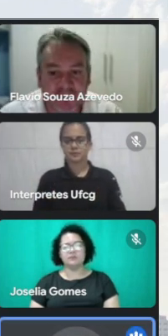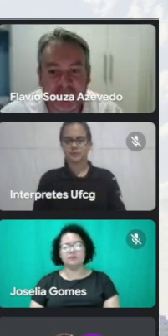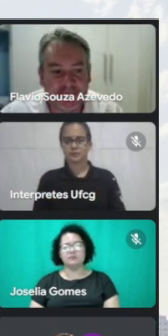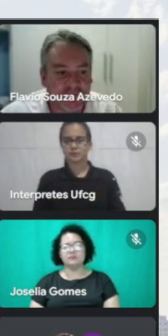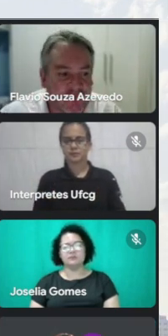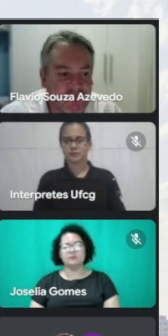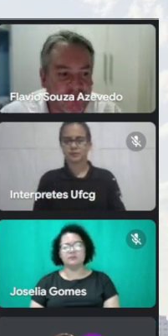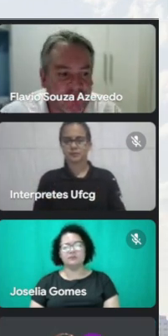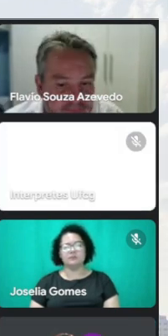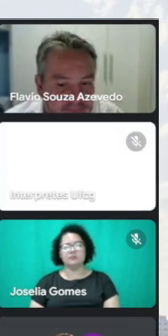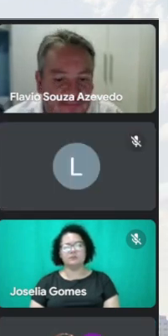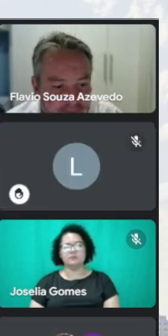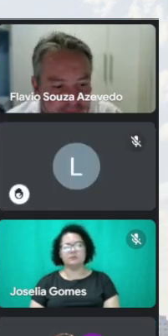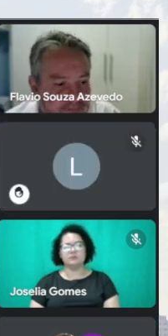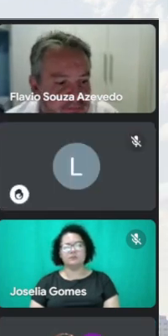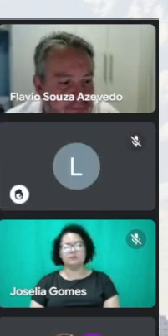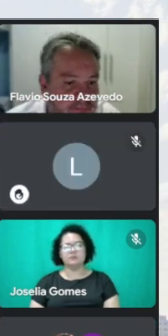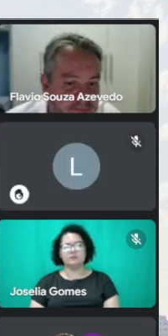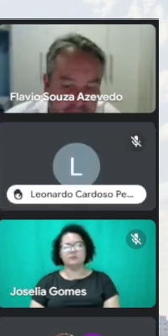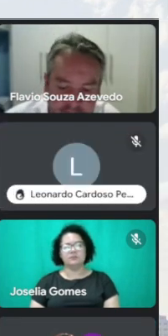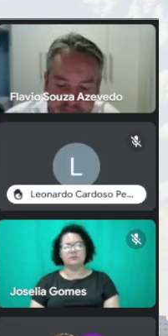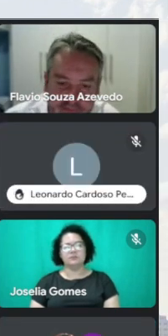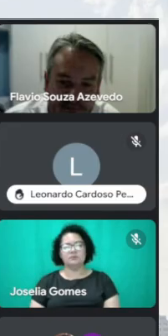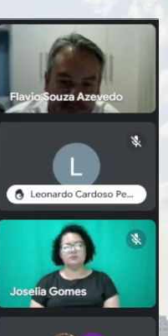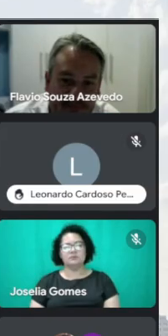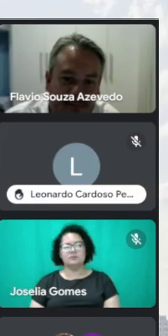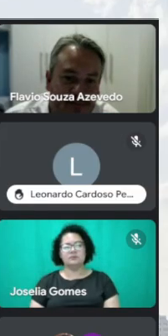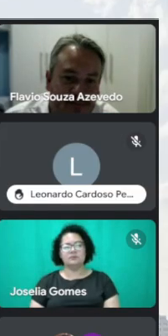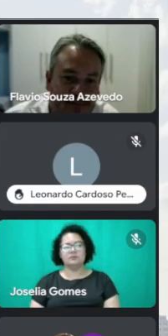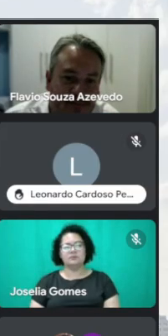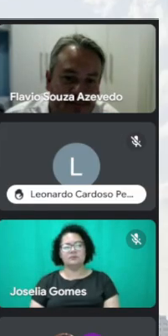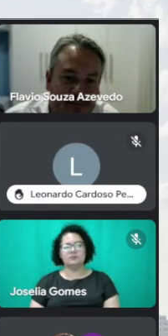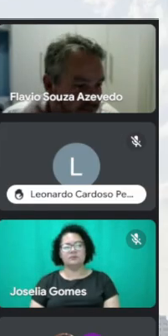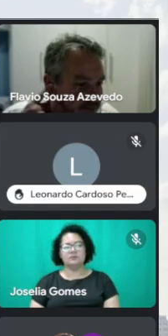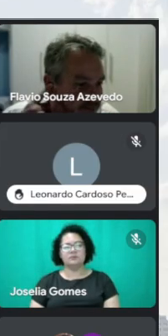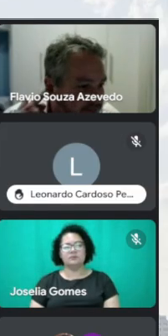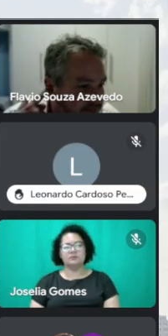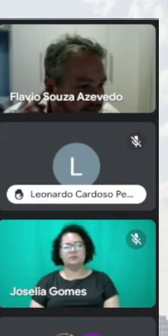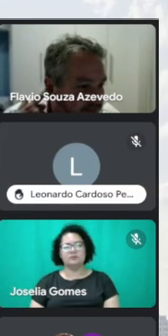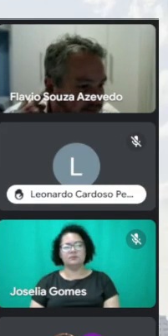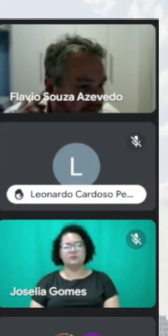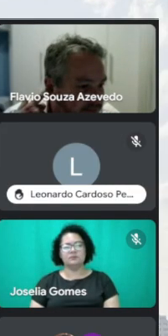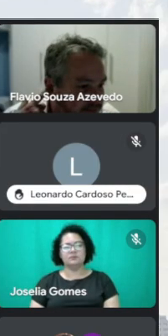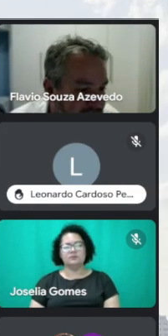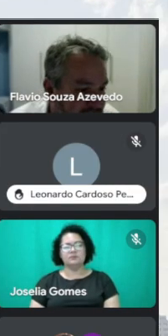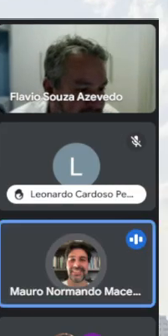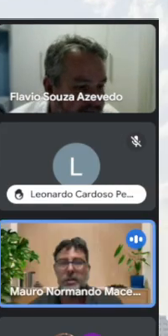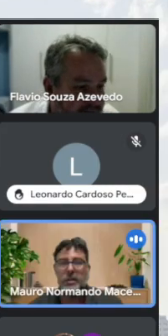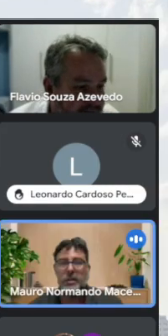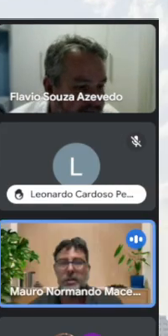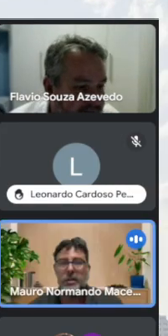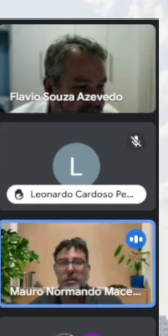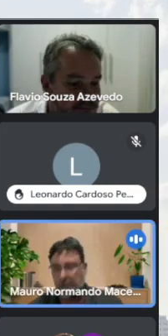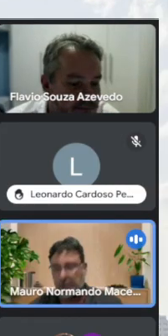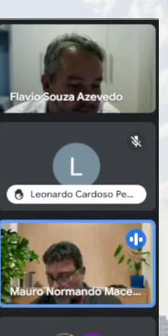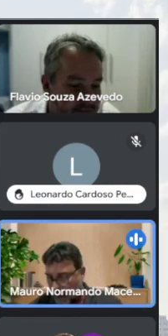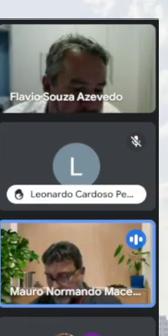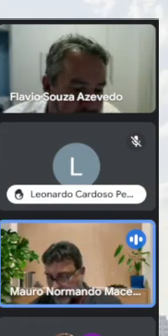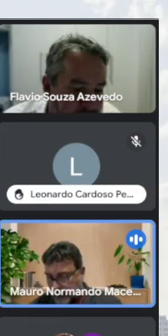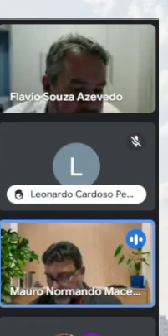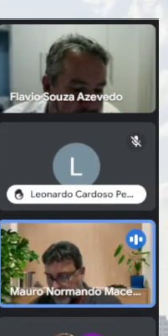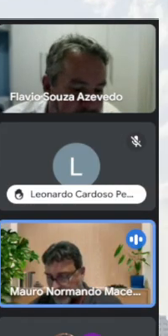Flávio, muito obrigado aí pela palestra, muito boa, muitas informações ricas aí que você traz para a